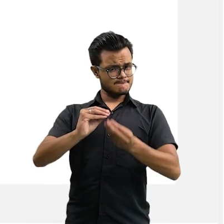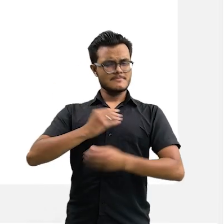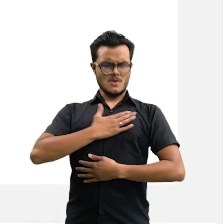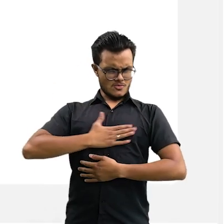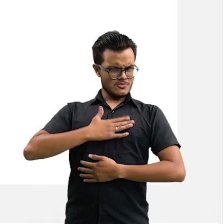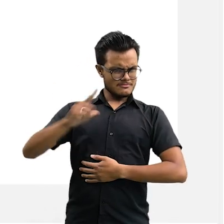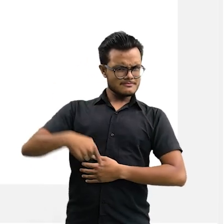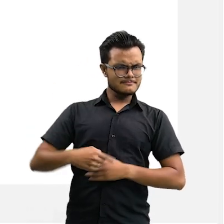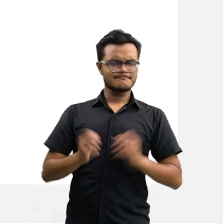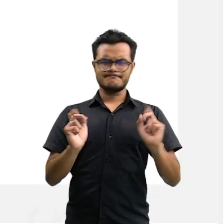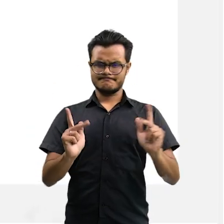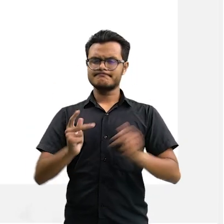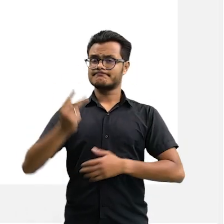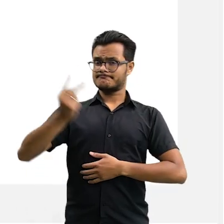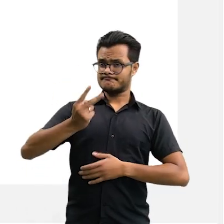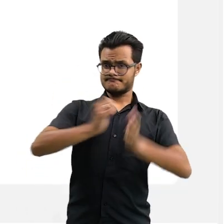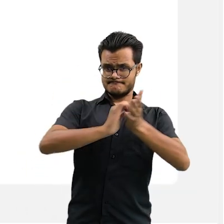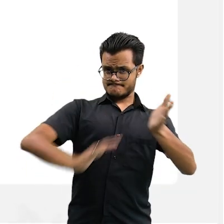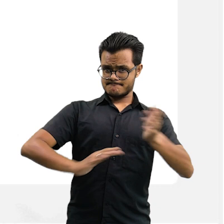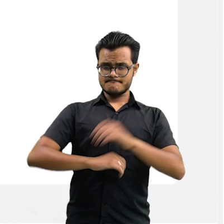Bora lá. Segunda questão, ó.